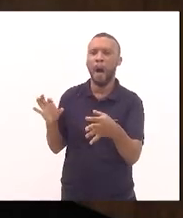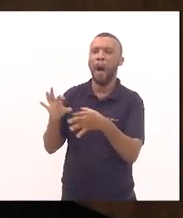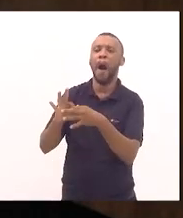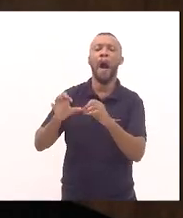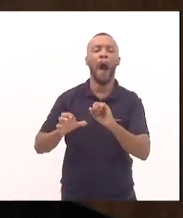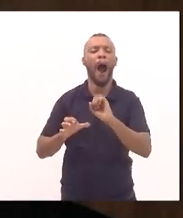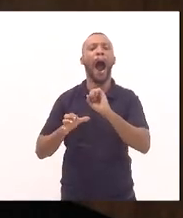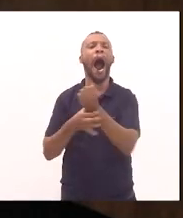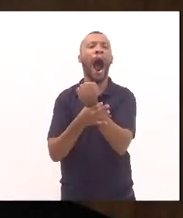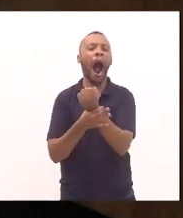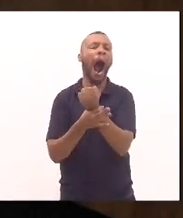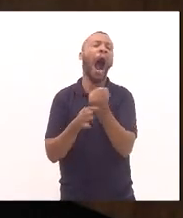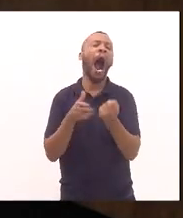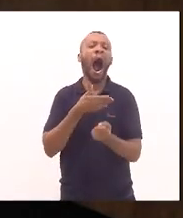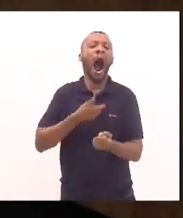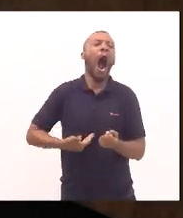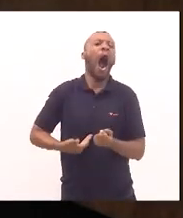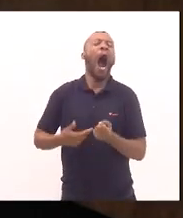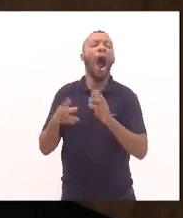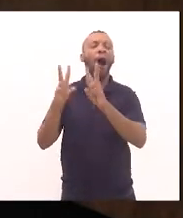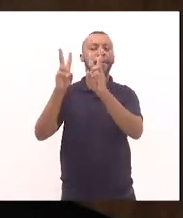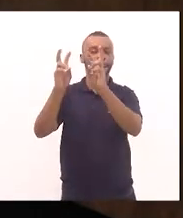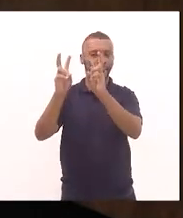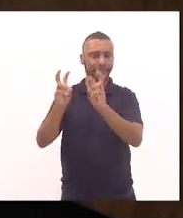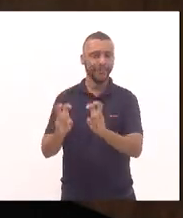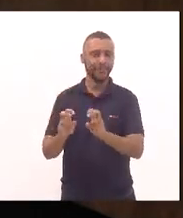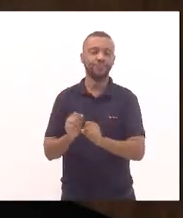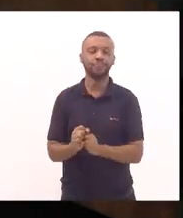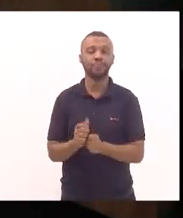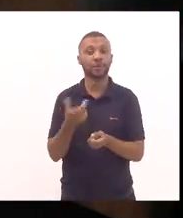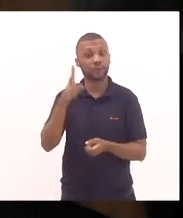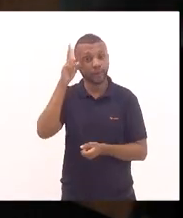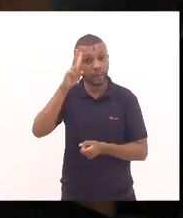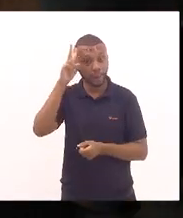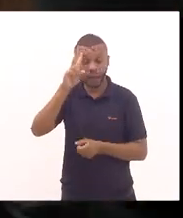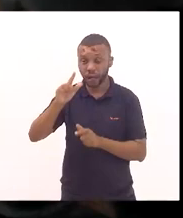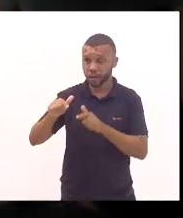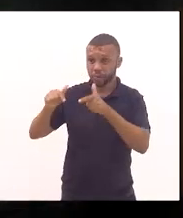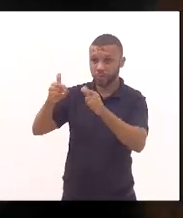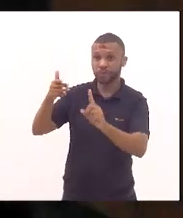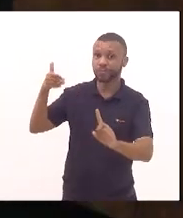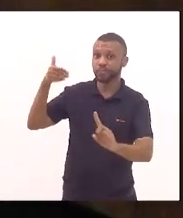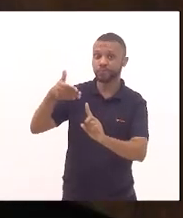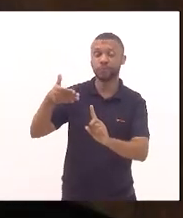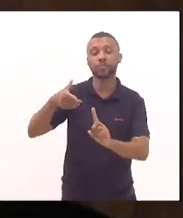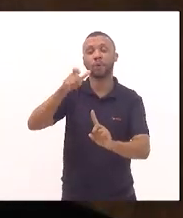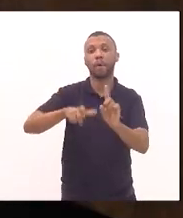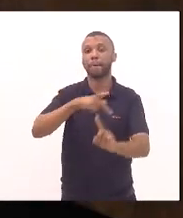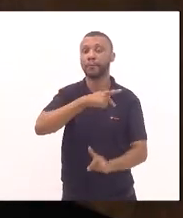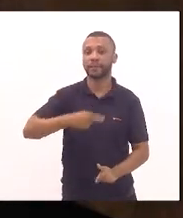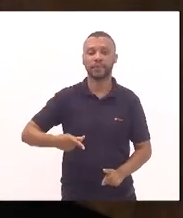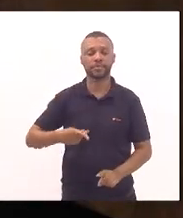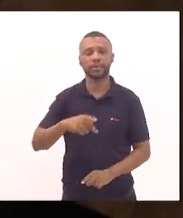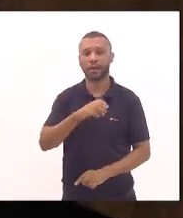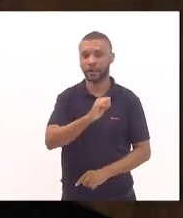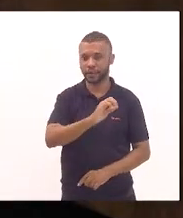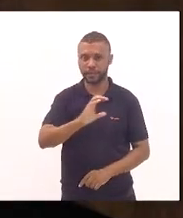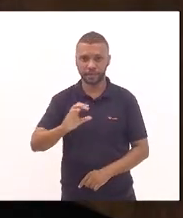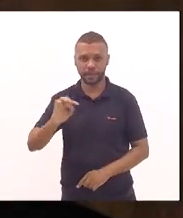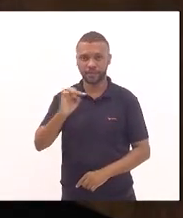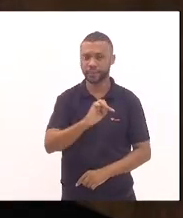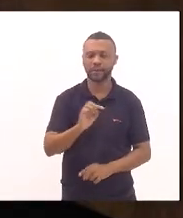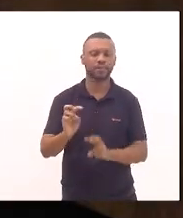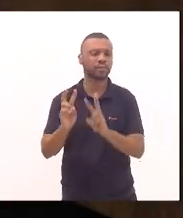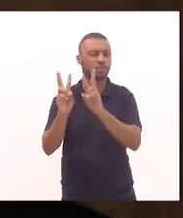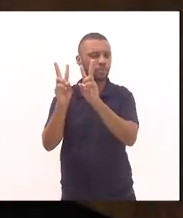segurança pública. Quero lembrar aqui a atuação direta, sob o comando do presidente André Siciliano, na questão,